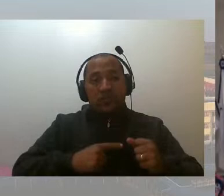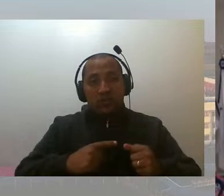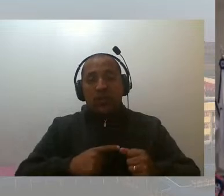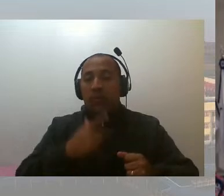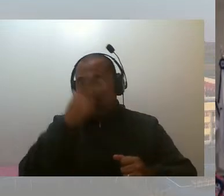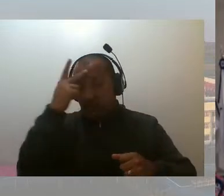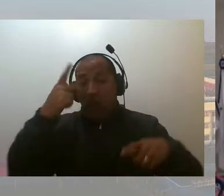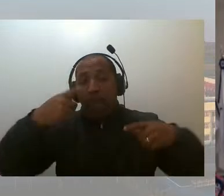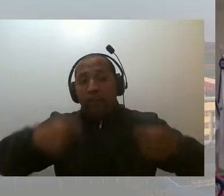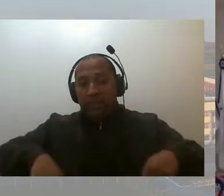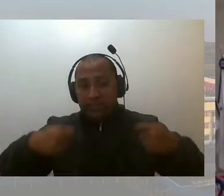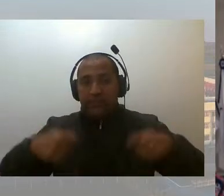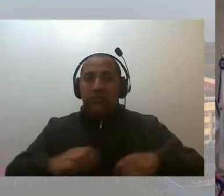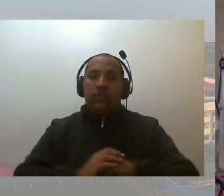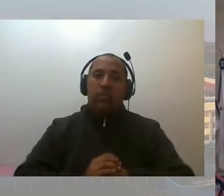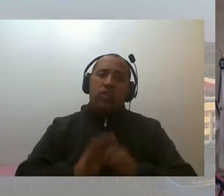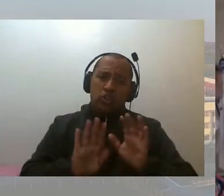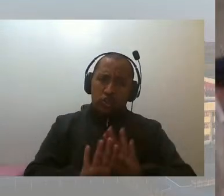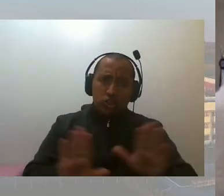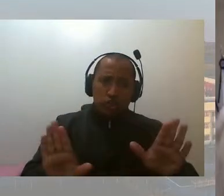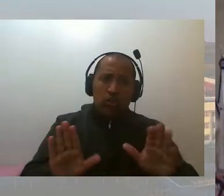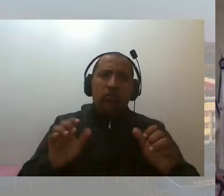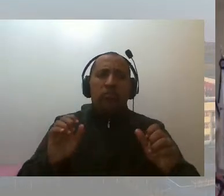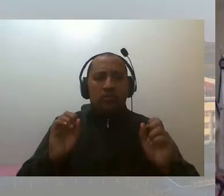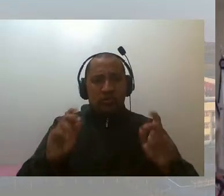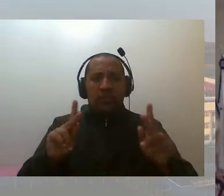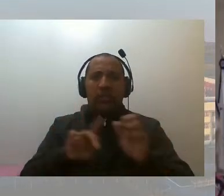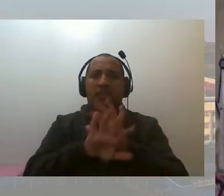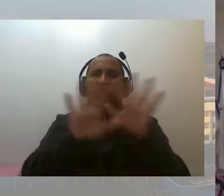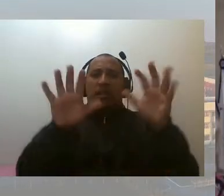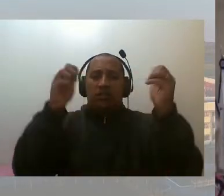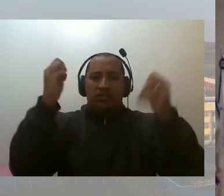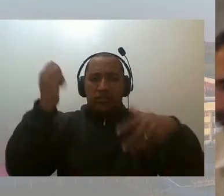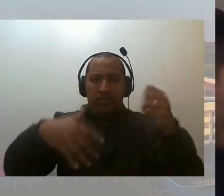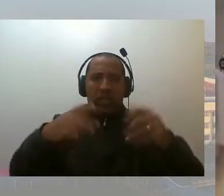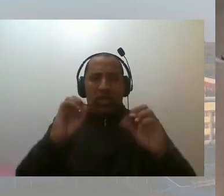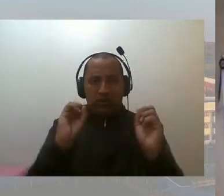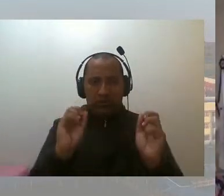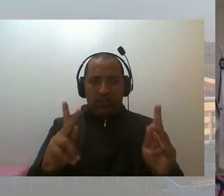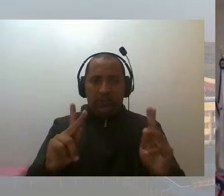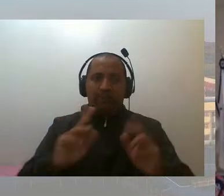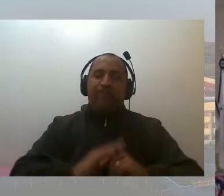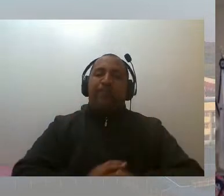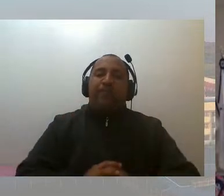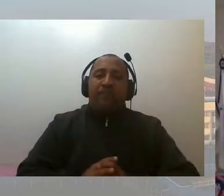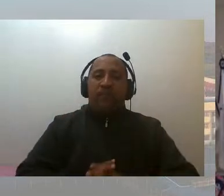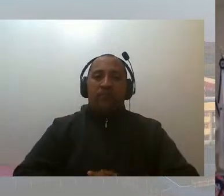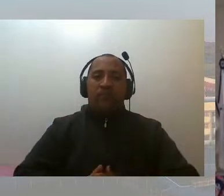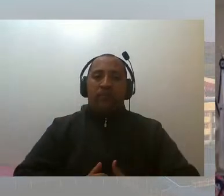vulnerável. No mais, é só, e deixo bem esclarecido sobre essa pauta. Obrigado, Gabriel.